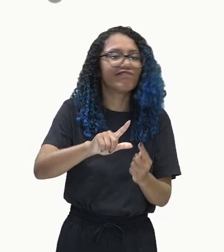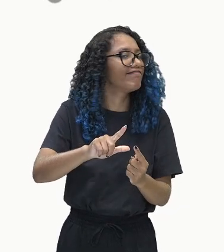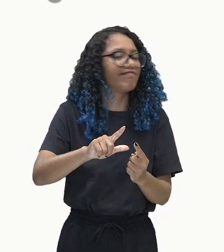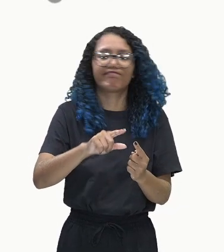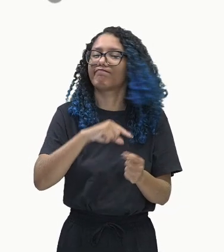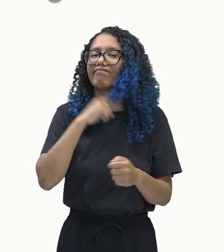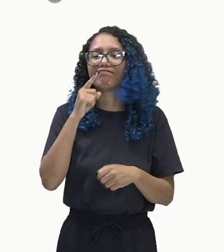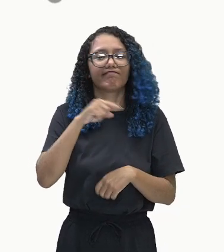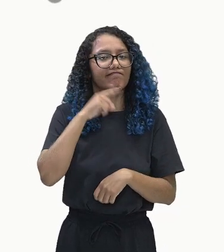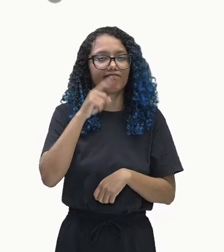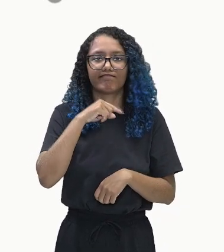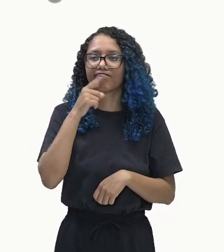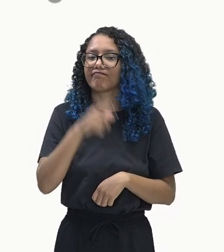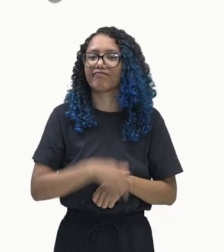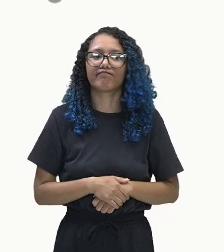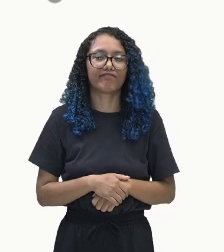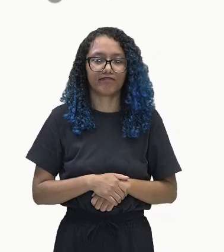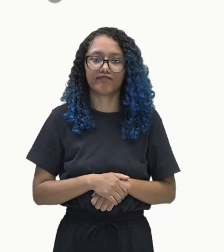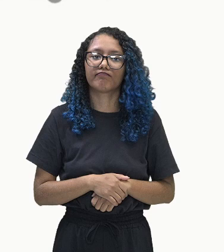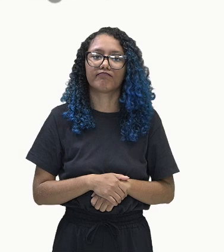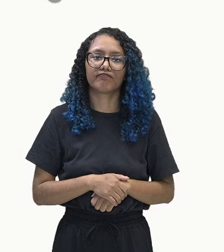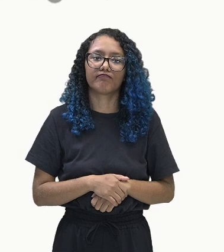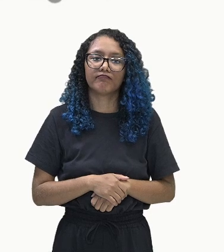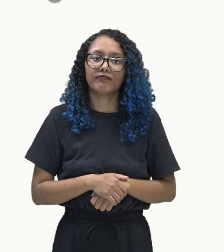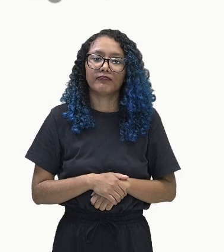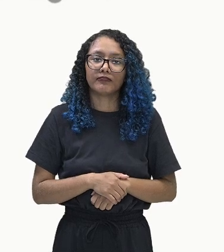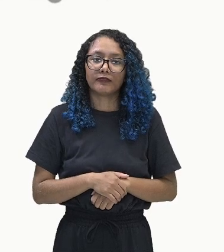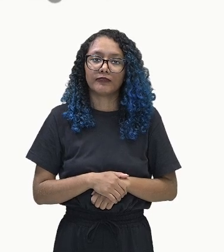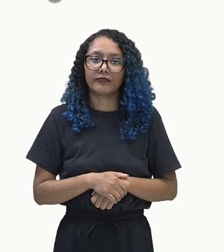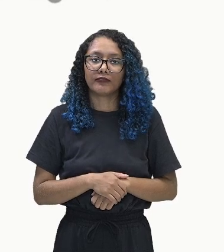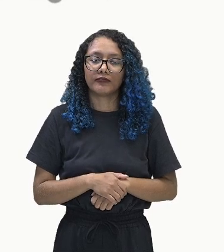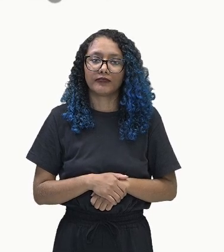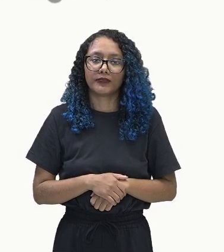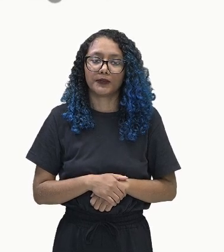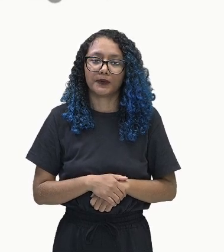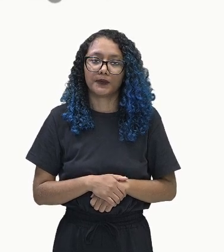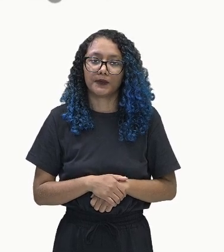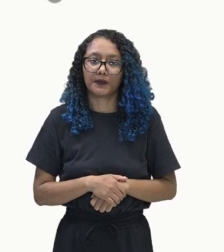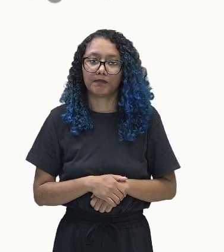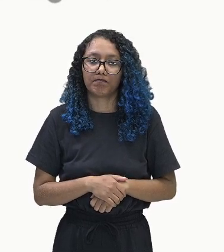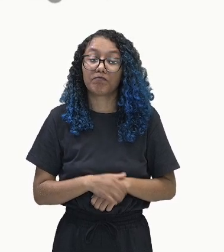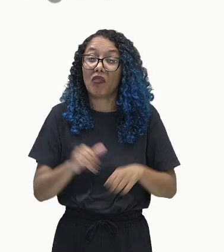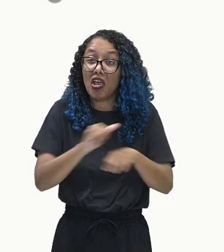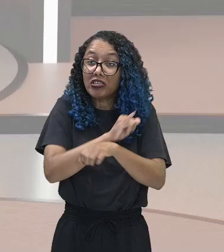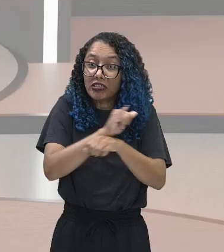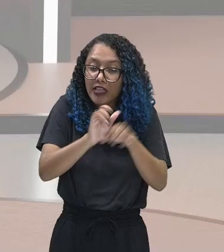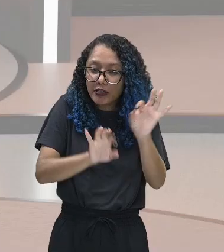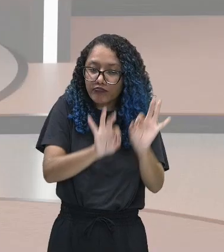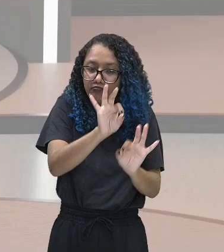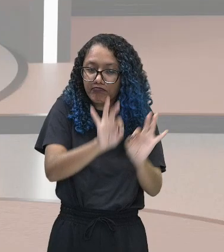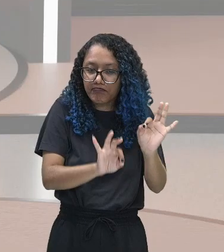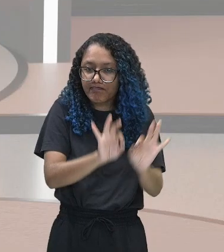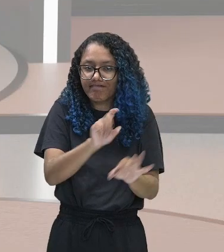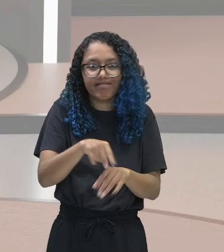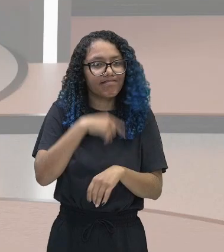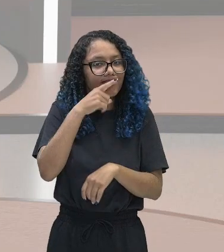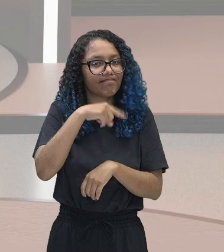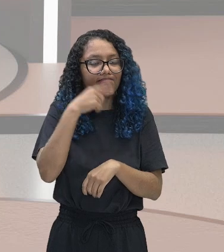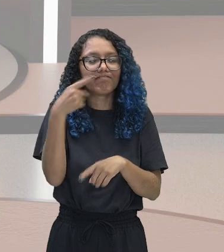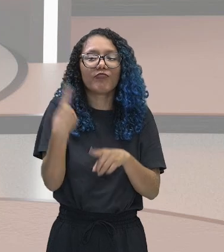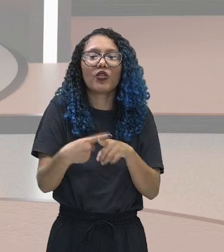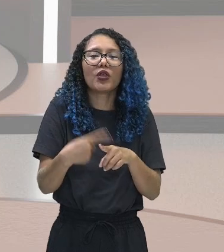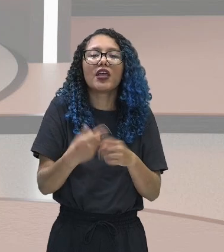aí do seu governo, né? Do projeto, então, que ele queria, que era o quê? Era,